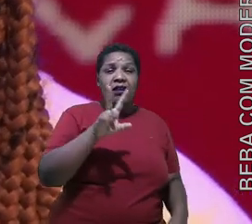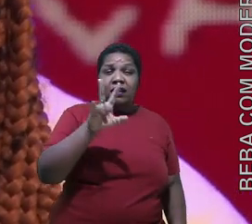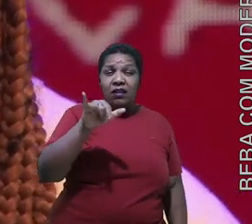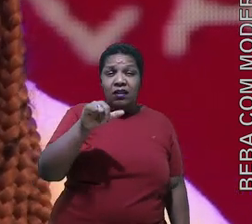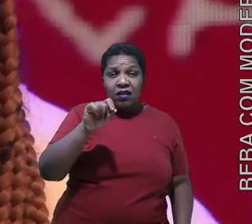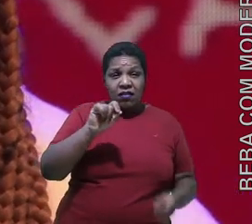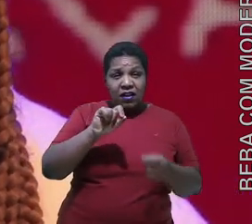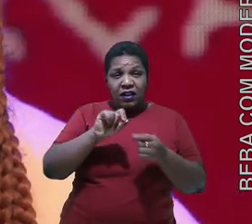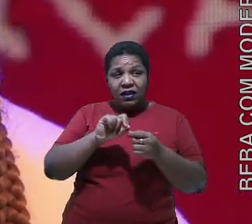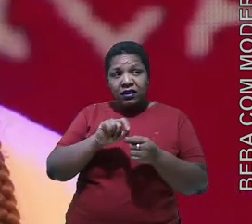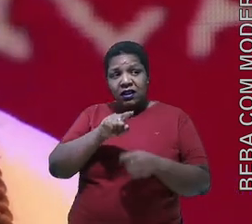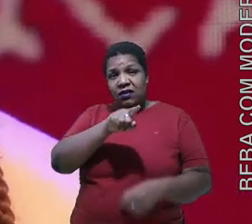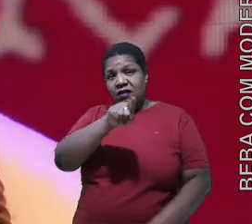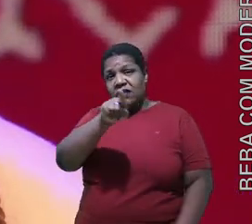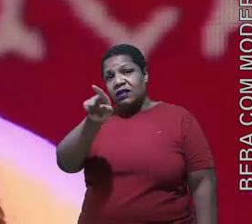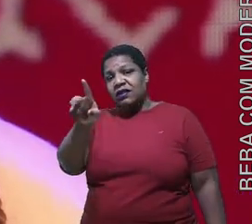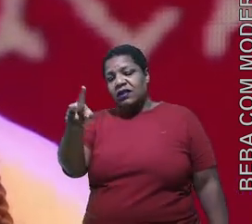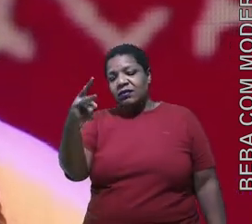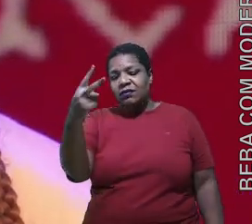eu